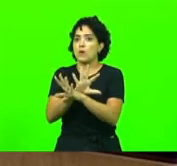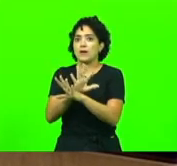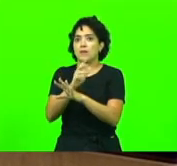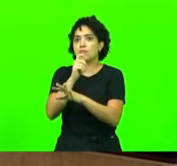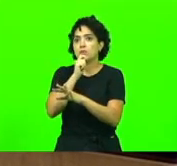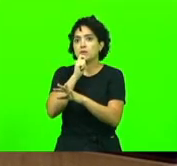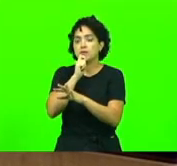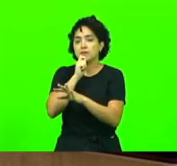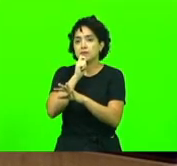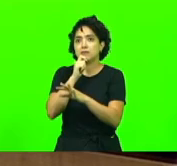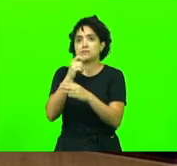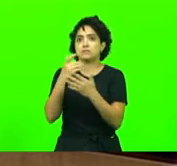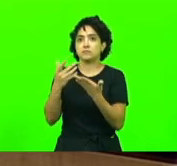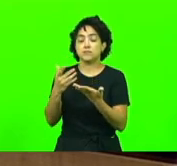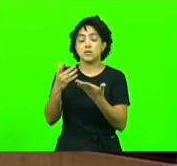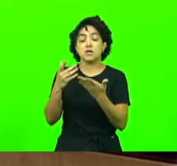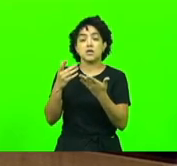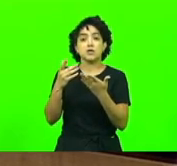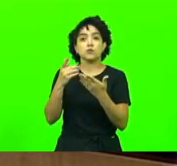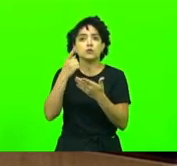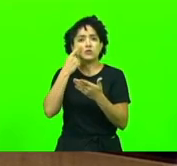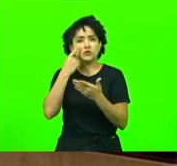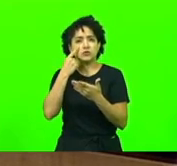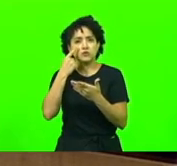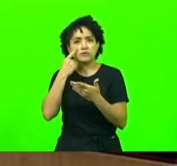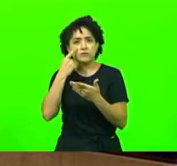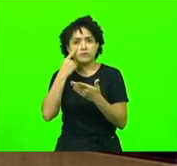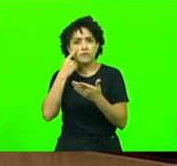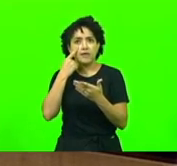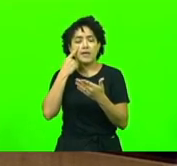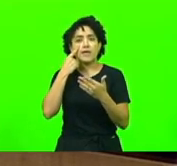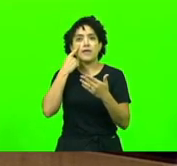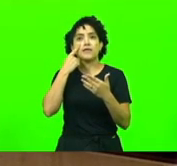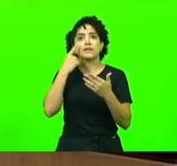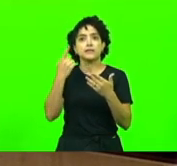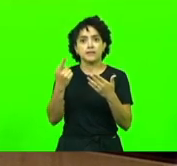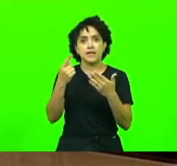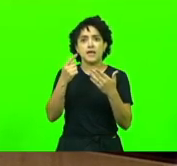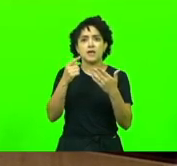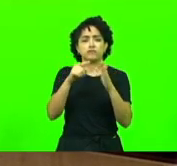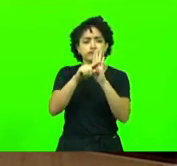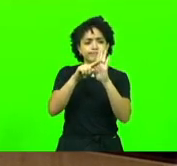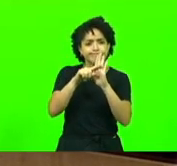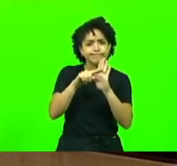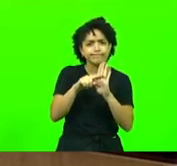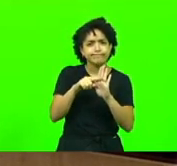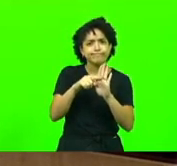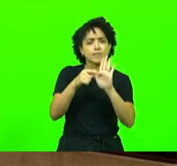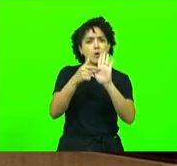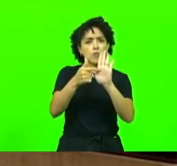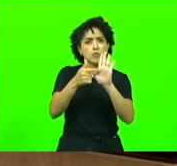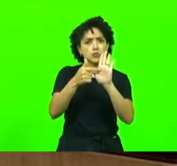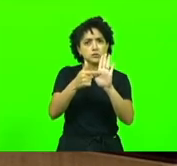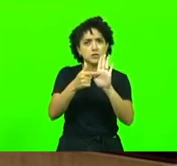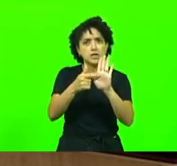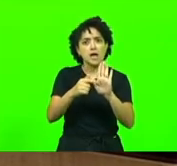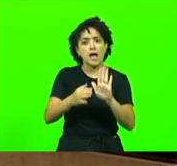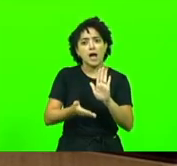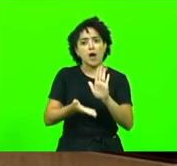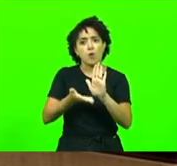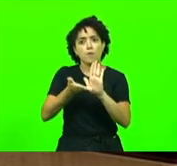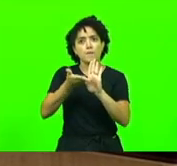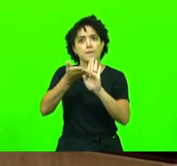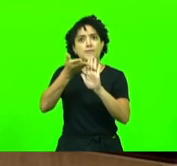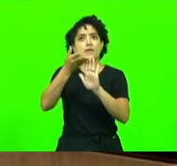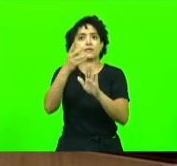nós observarmos, conforme a estatística ia mostrando, quanto mais vacinado tinha,